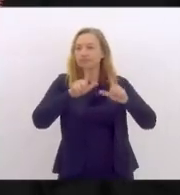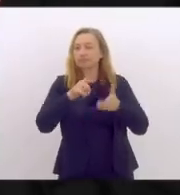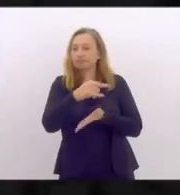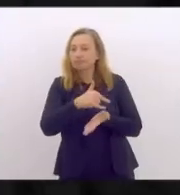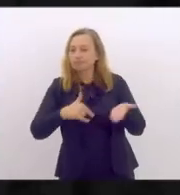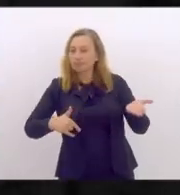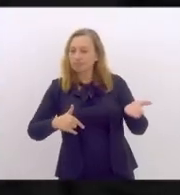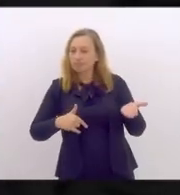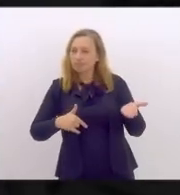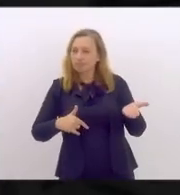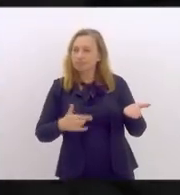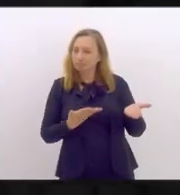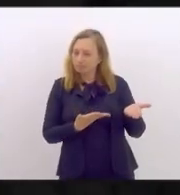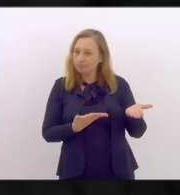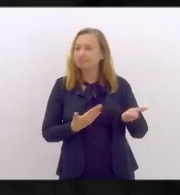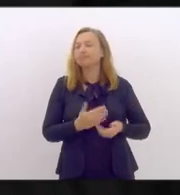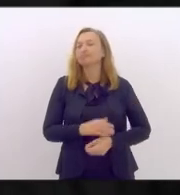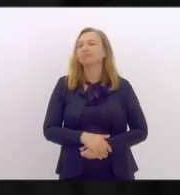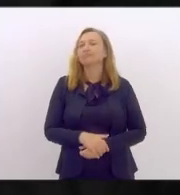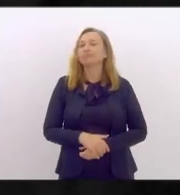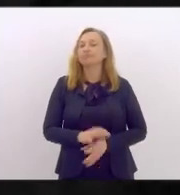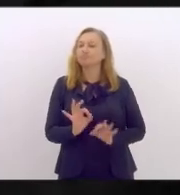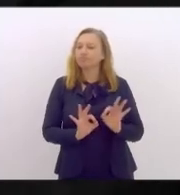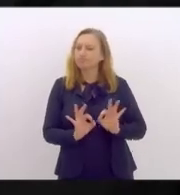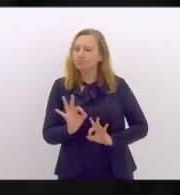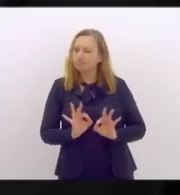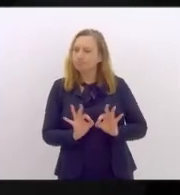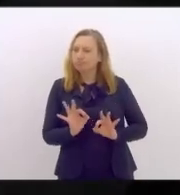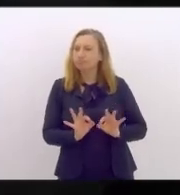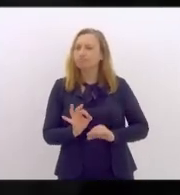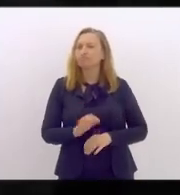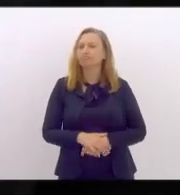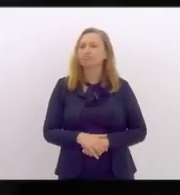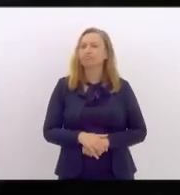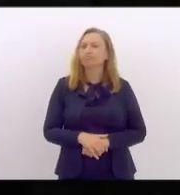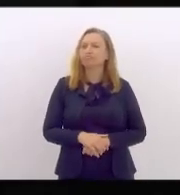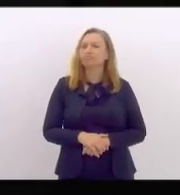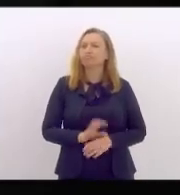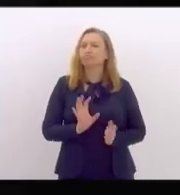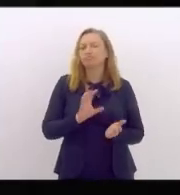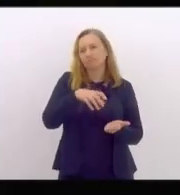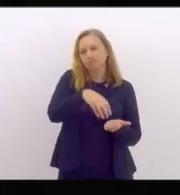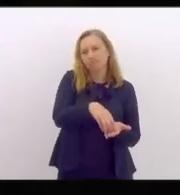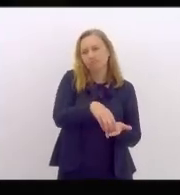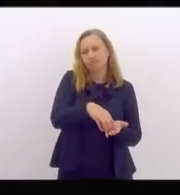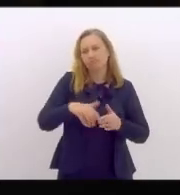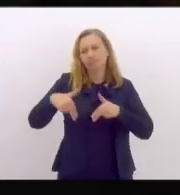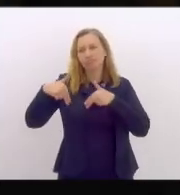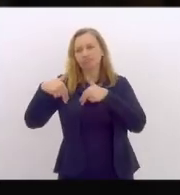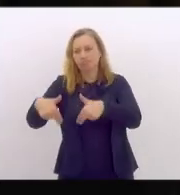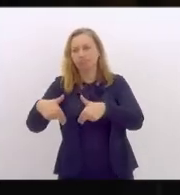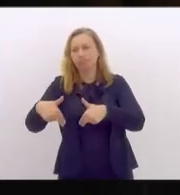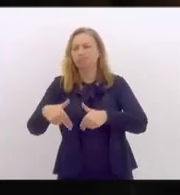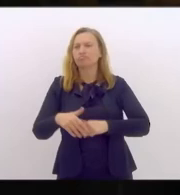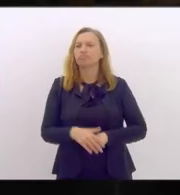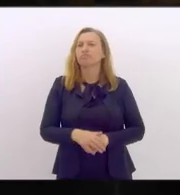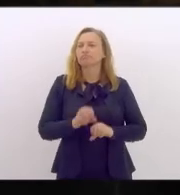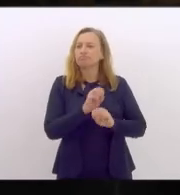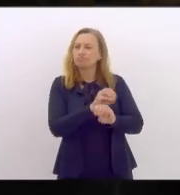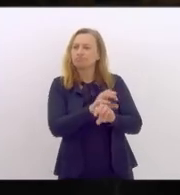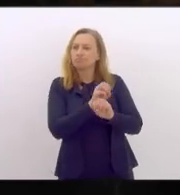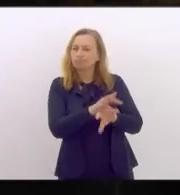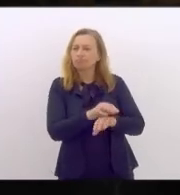é um documento elaborado é por uma rede de ativistas pela